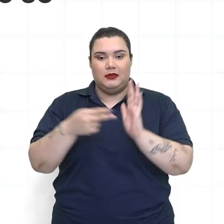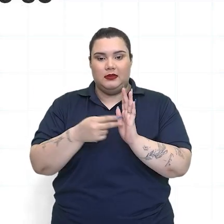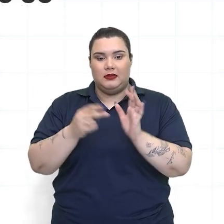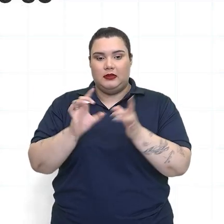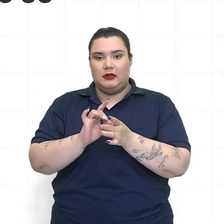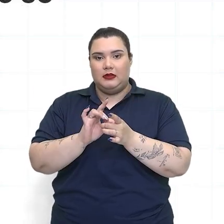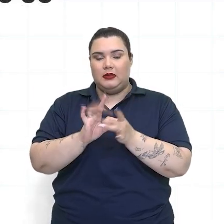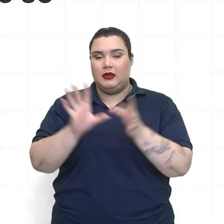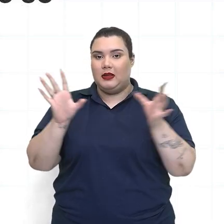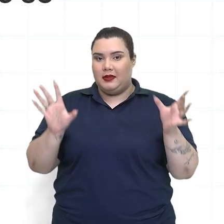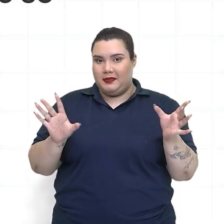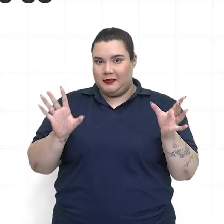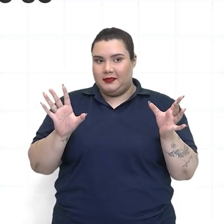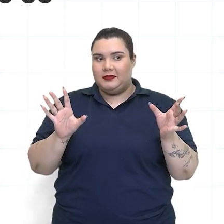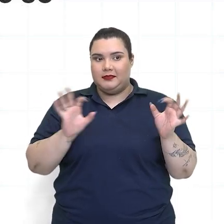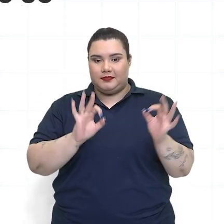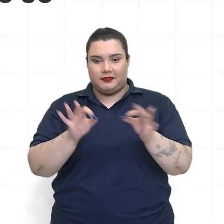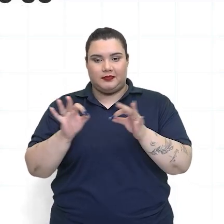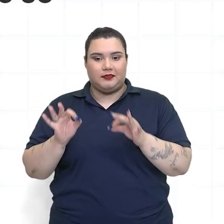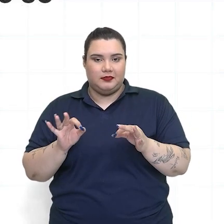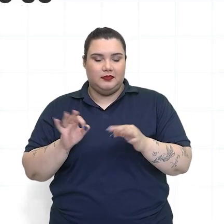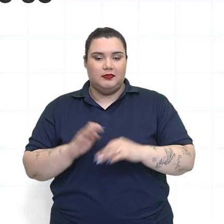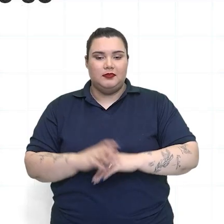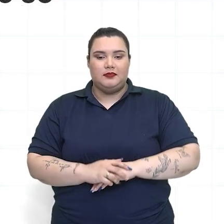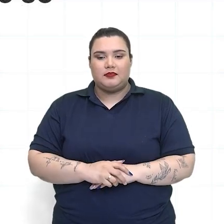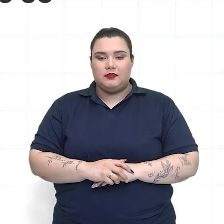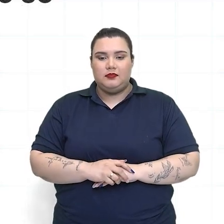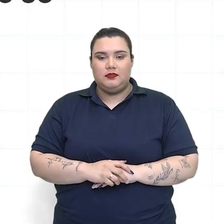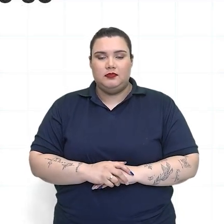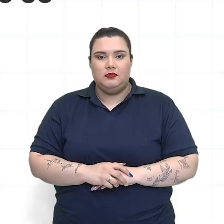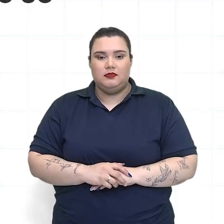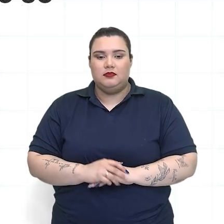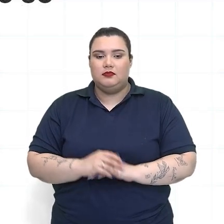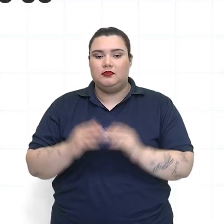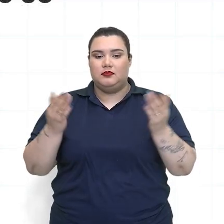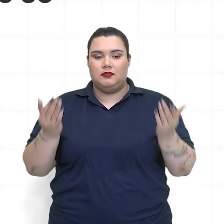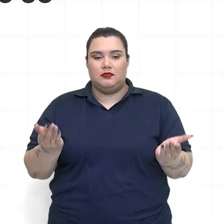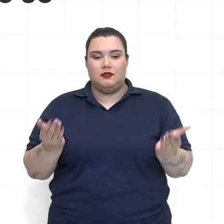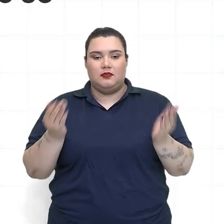atuando, né? Que está ali presente. Então,